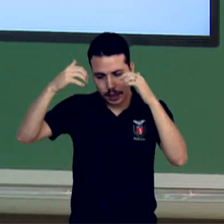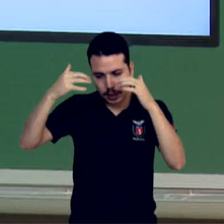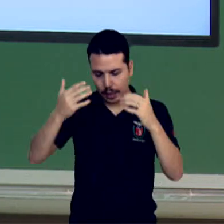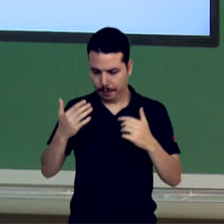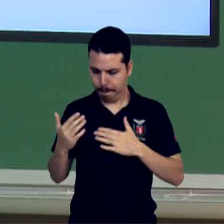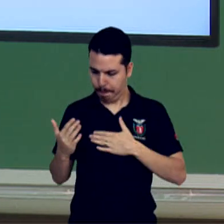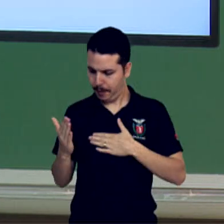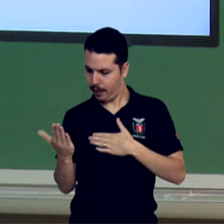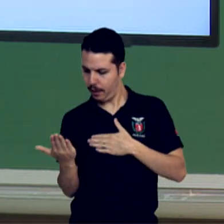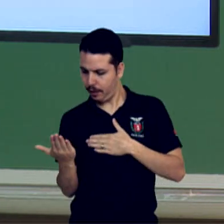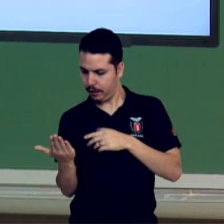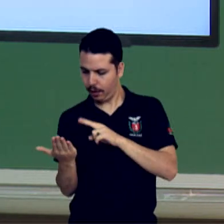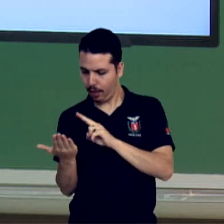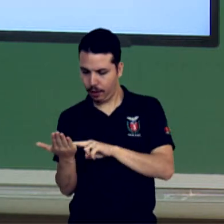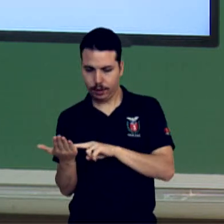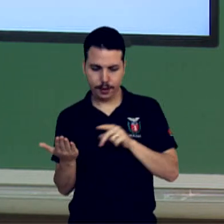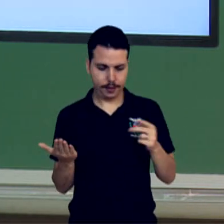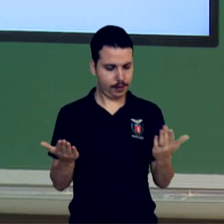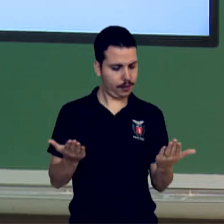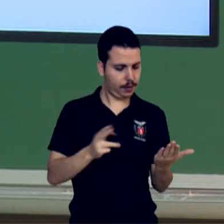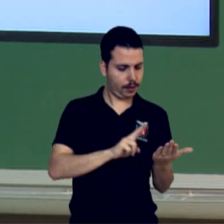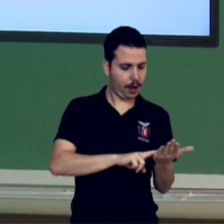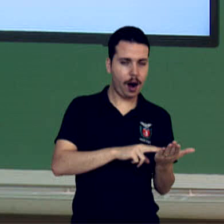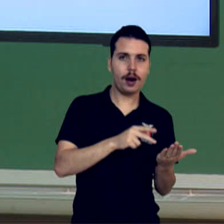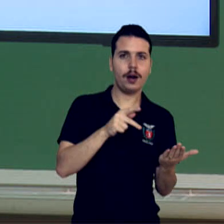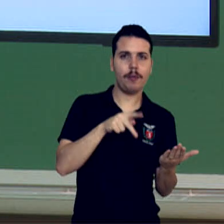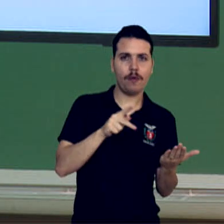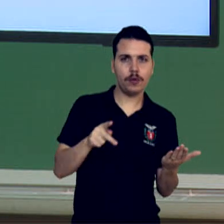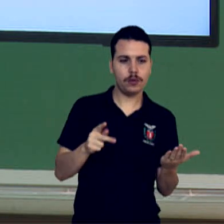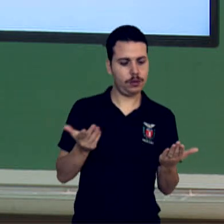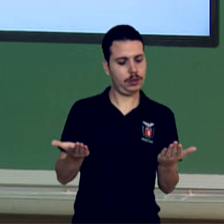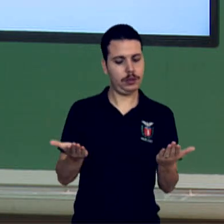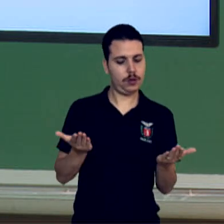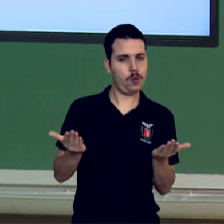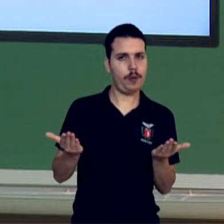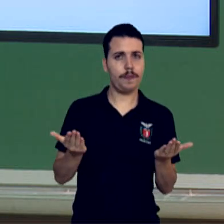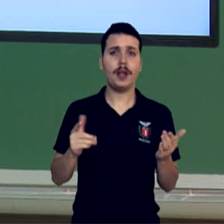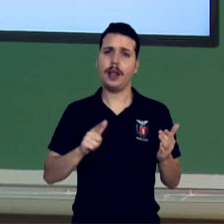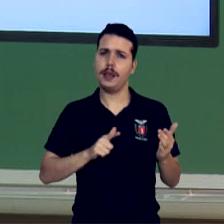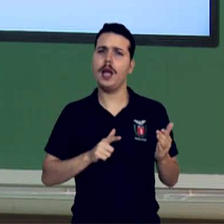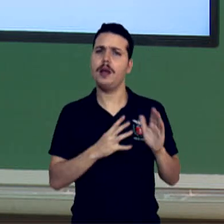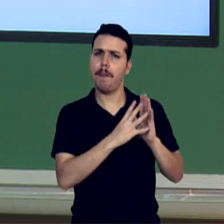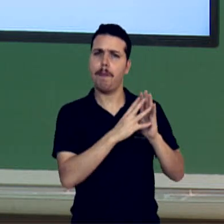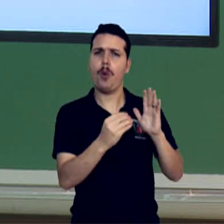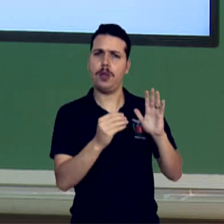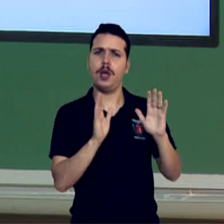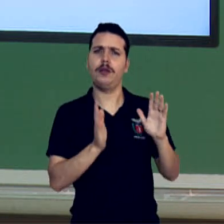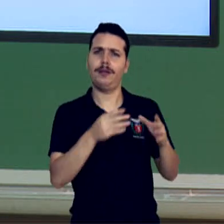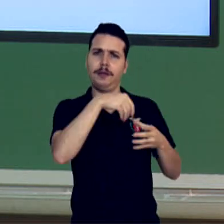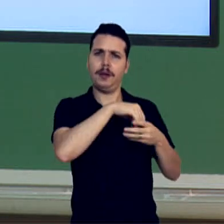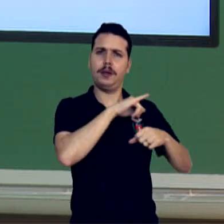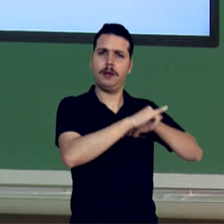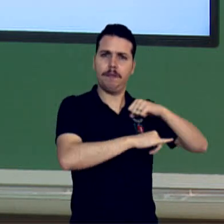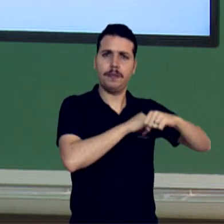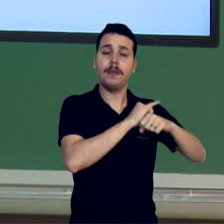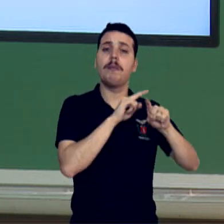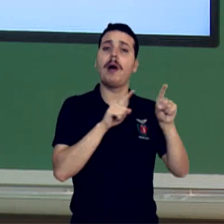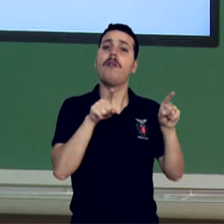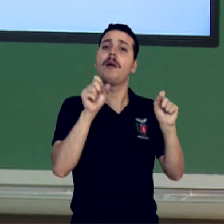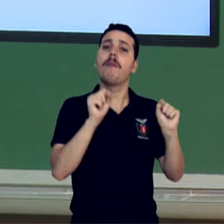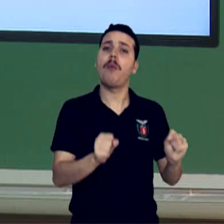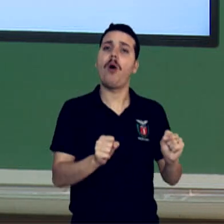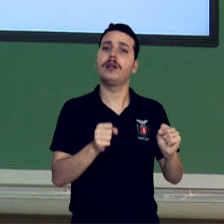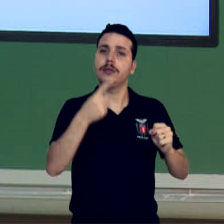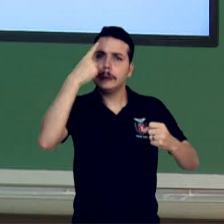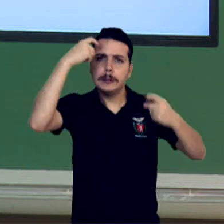sua carta de apresentação. Existem vários modelos disponíveis, mas procure sempre ser criativo e criar o